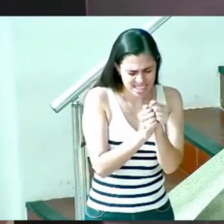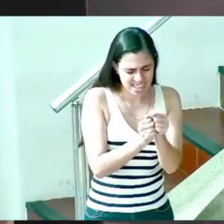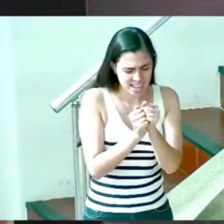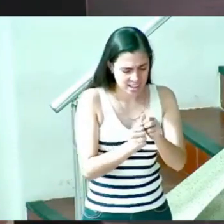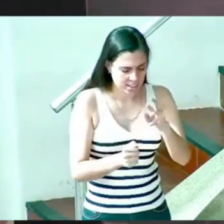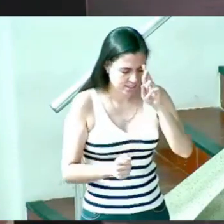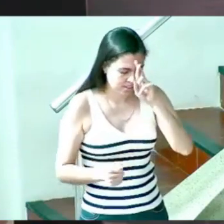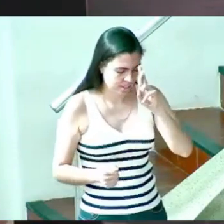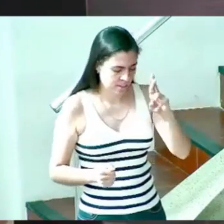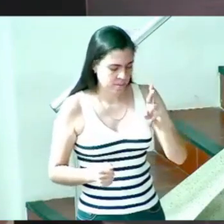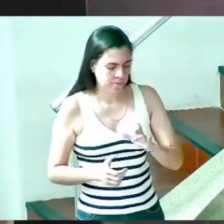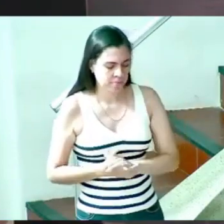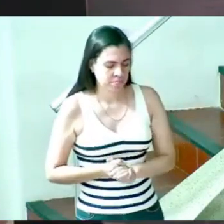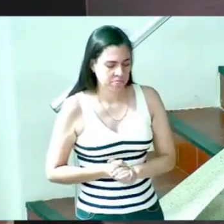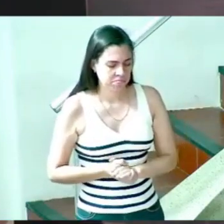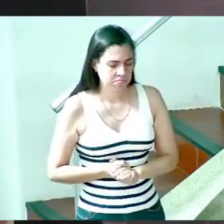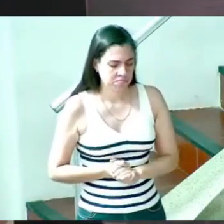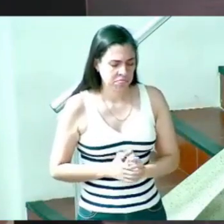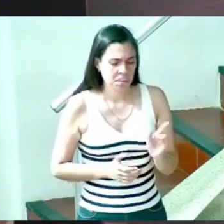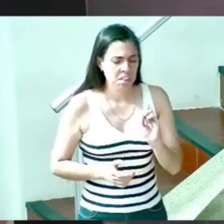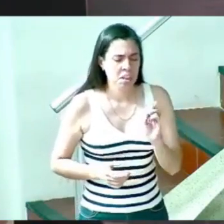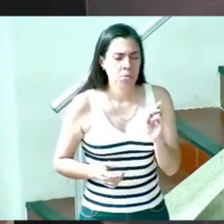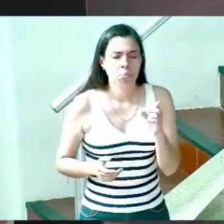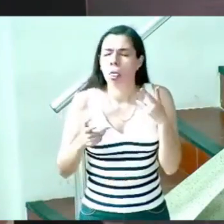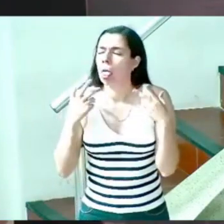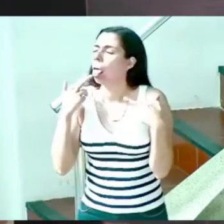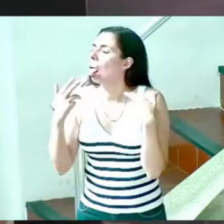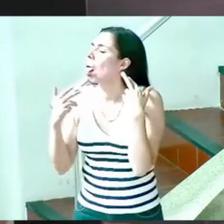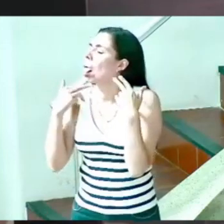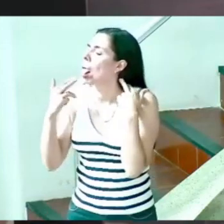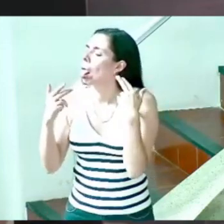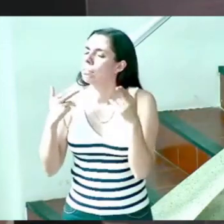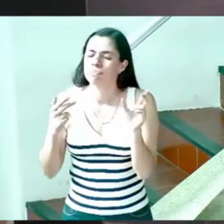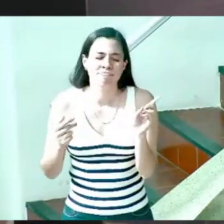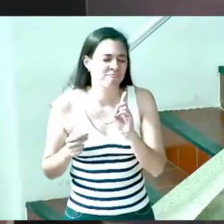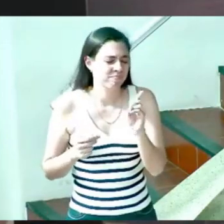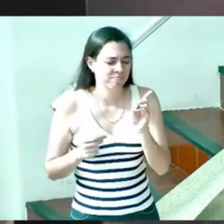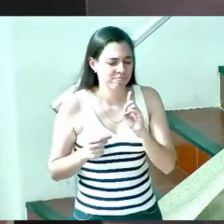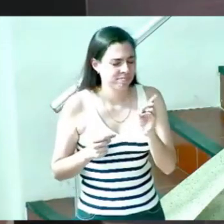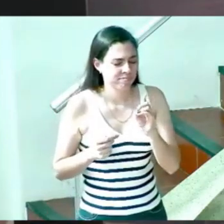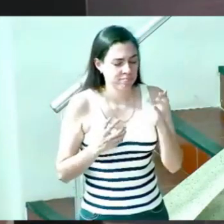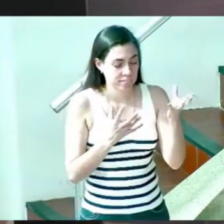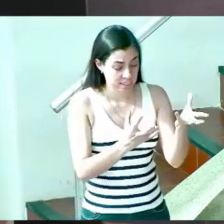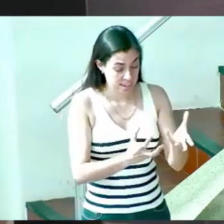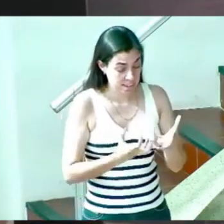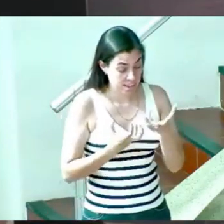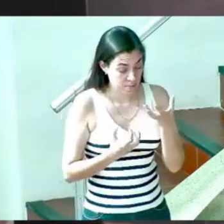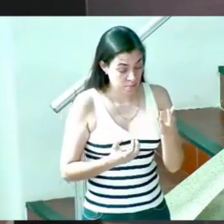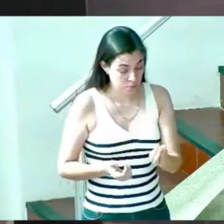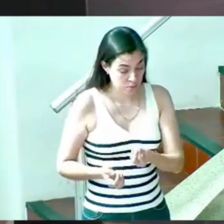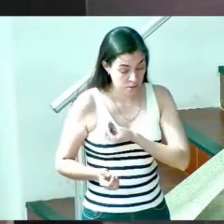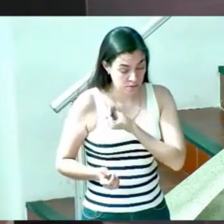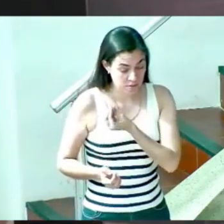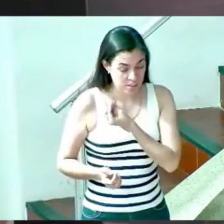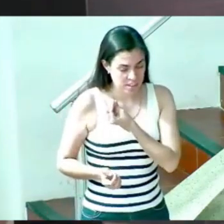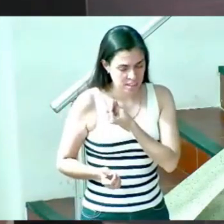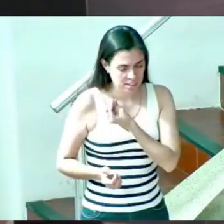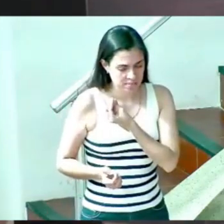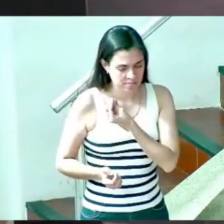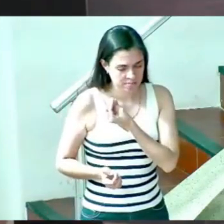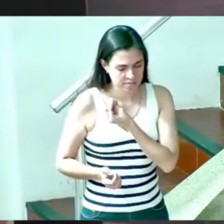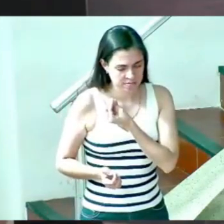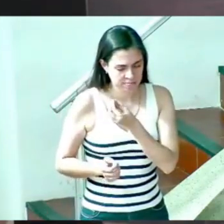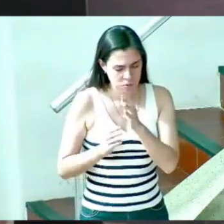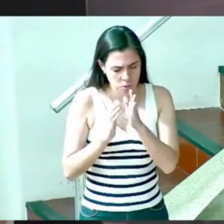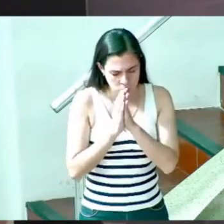viver as nossas vidas como se o Senhor não existisse. Portanto, nos atrai, ó Deus, a uma vida de dependência, a uma vida